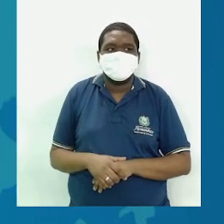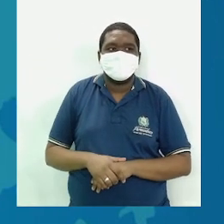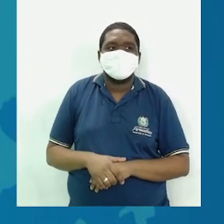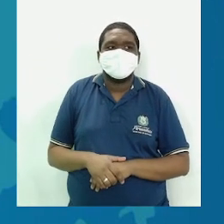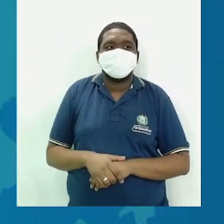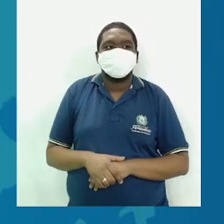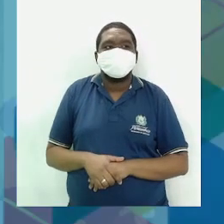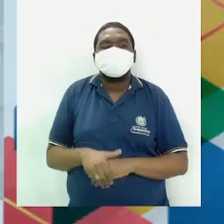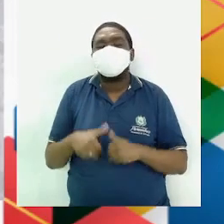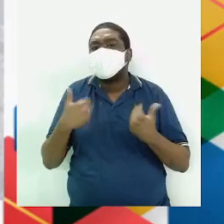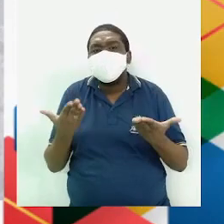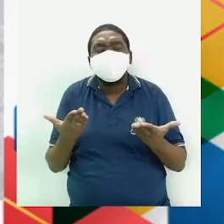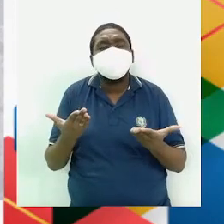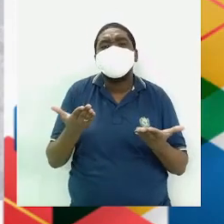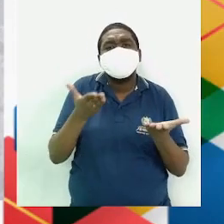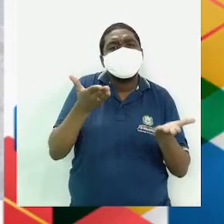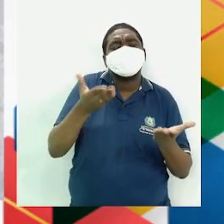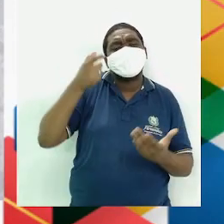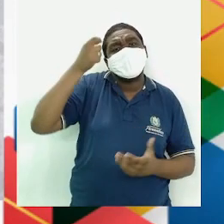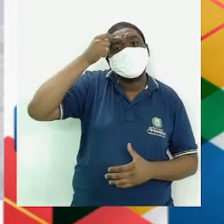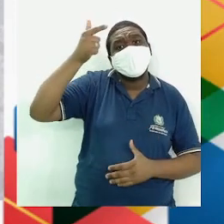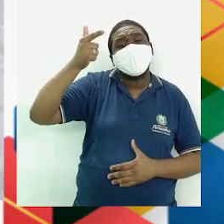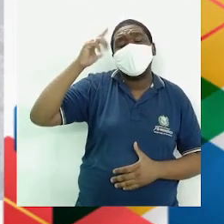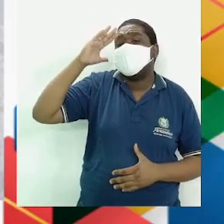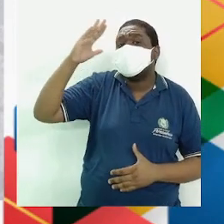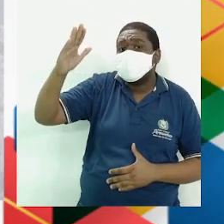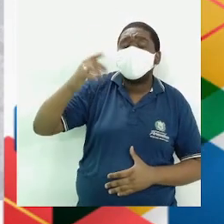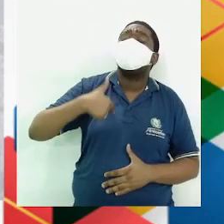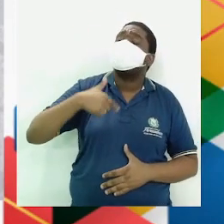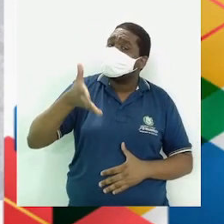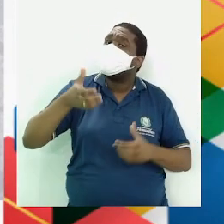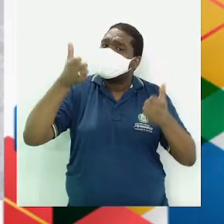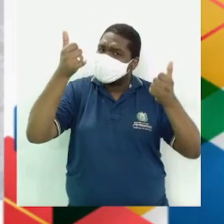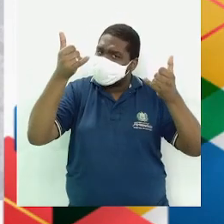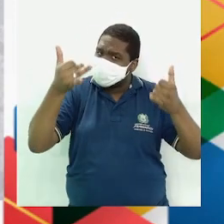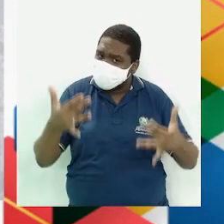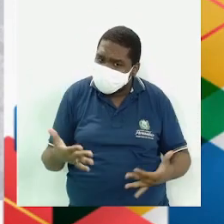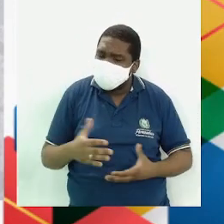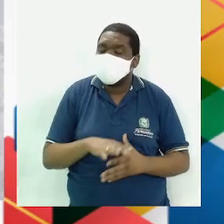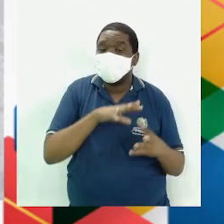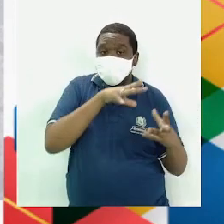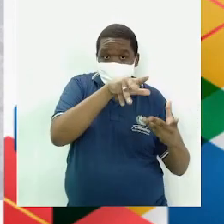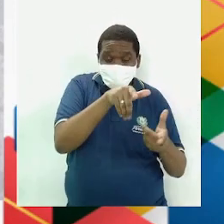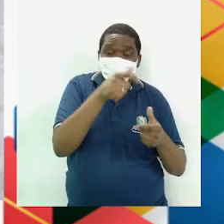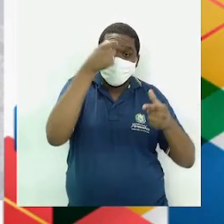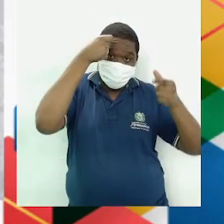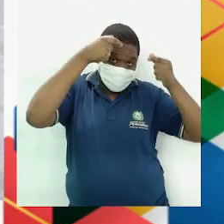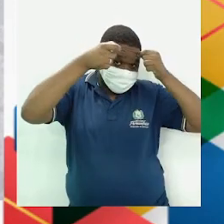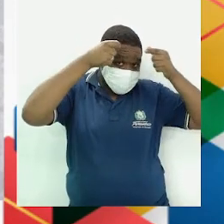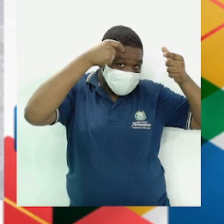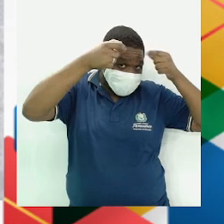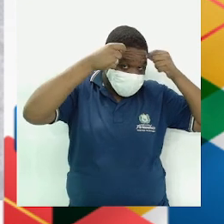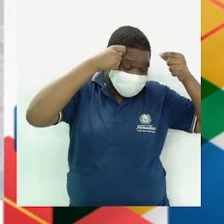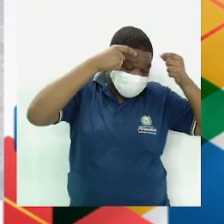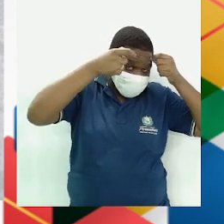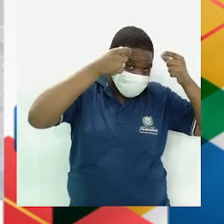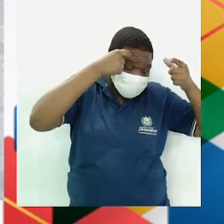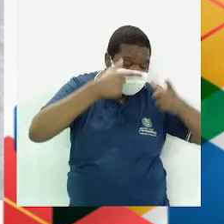Quais são as principais ideias de Platão? Aquilo que eu falei para vocês. O mundo das ideias, como vocês podem ver